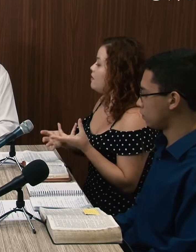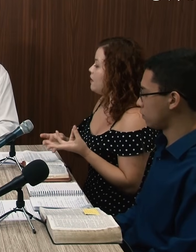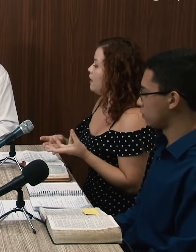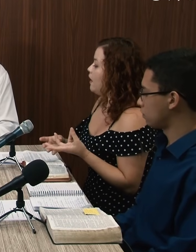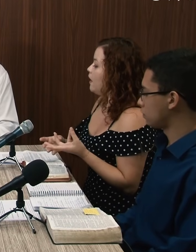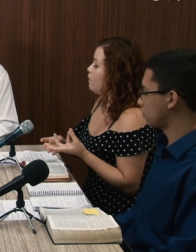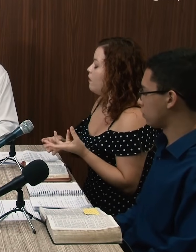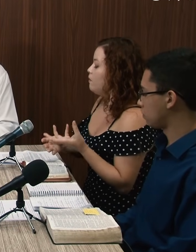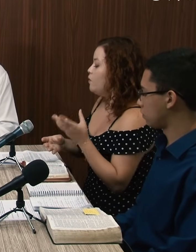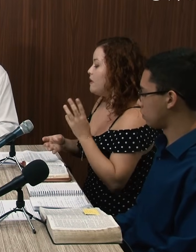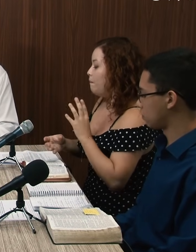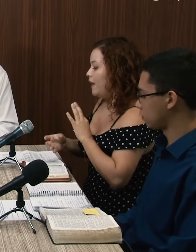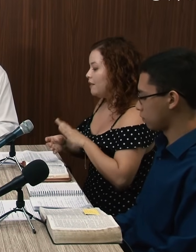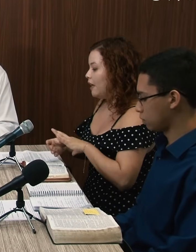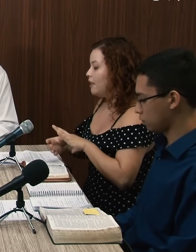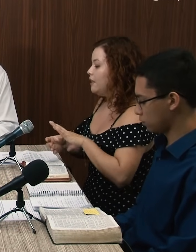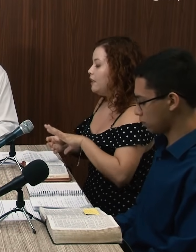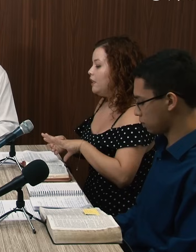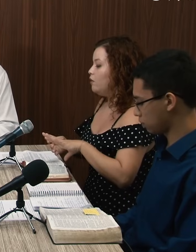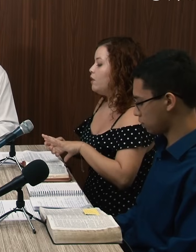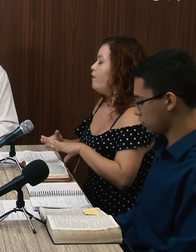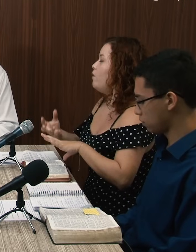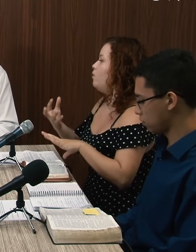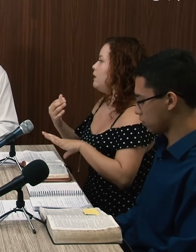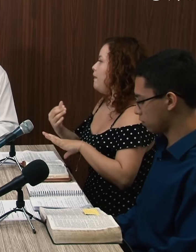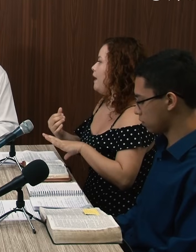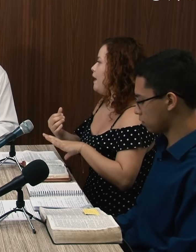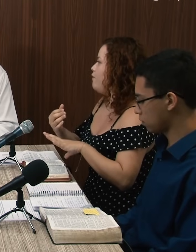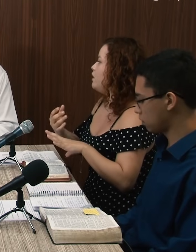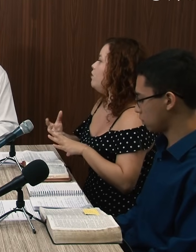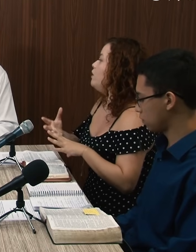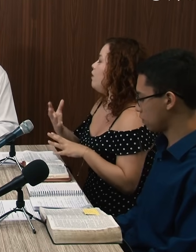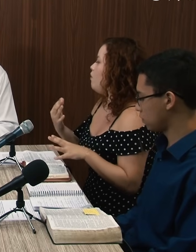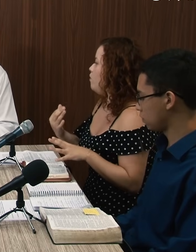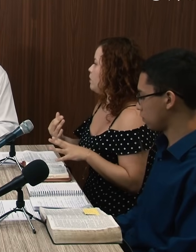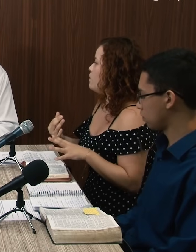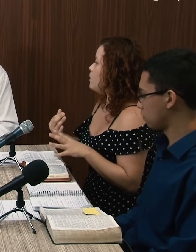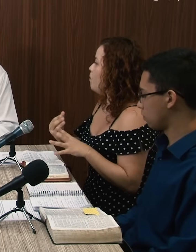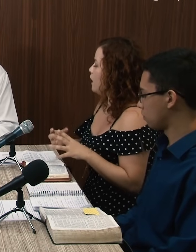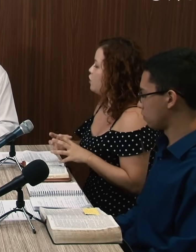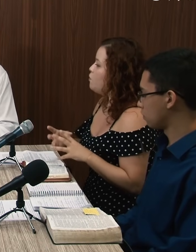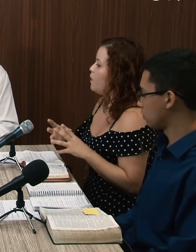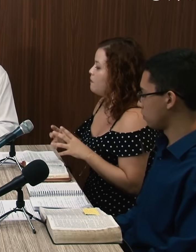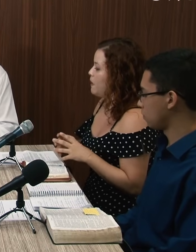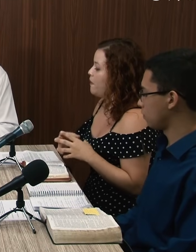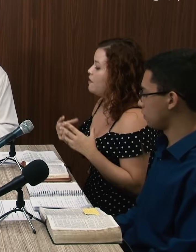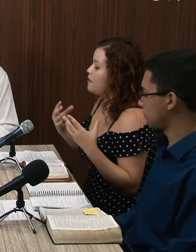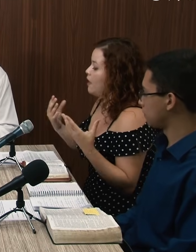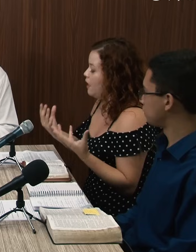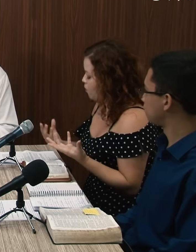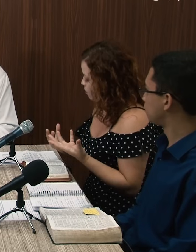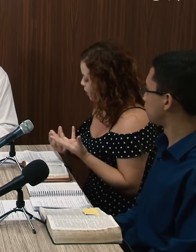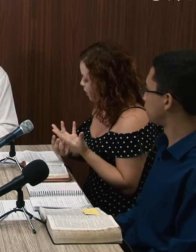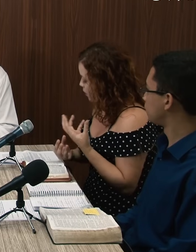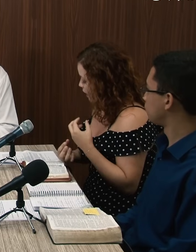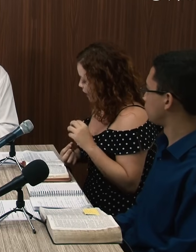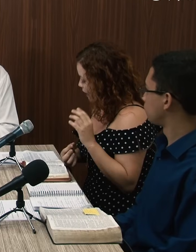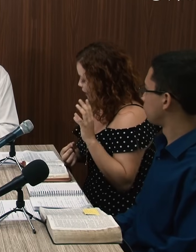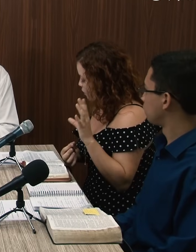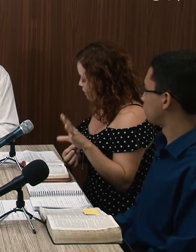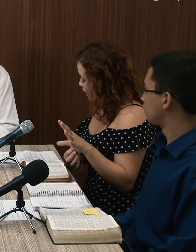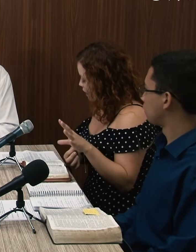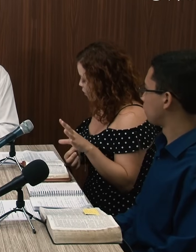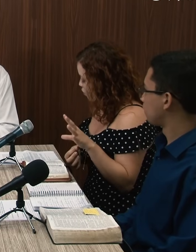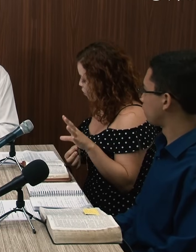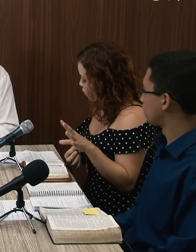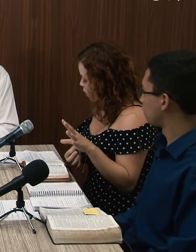nos ensina a nos apartar daquilo que vem contra a palavra, aquilo que é contra o Senhor, para que a gente possa permanecer em comunhão e